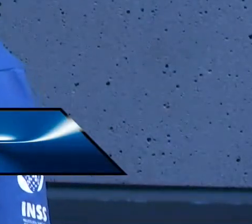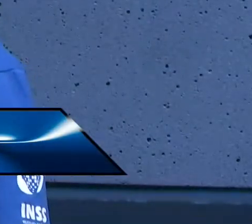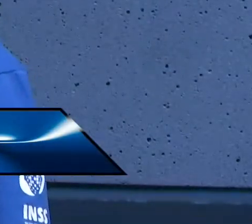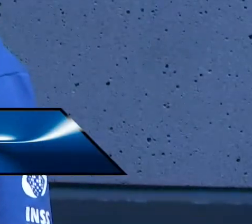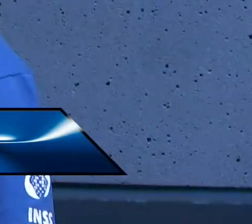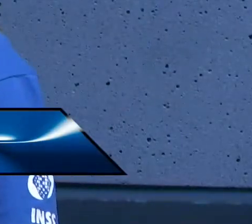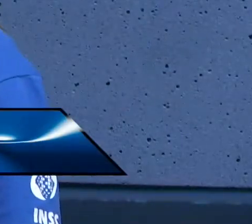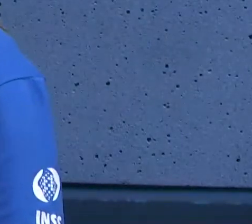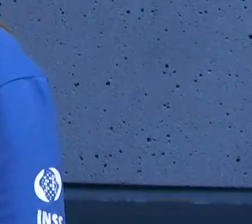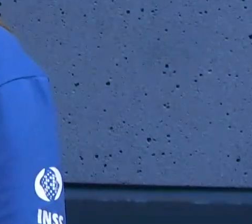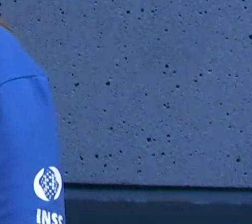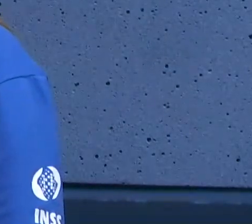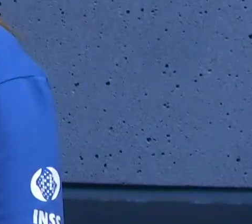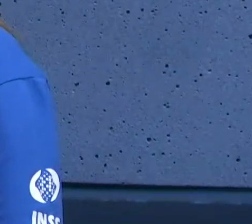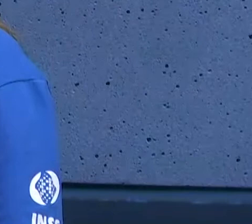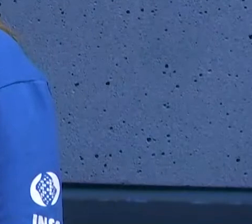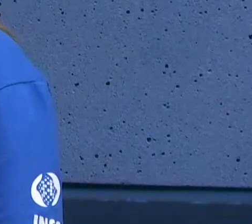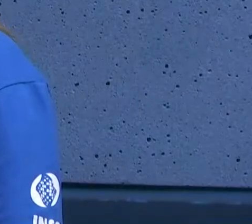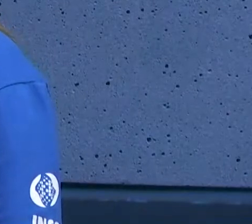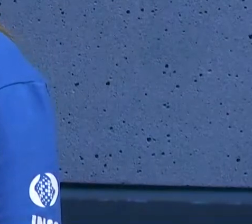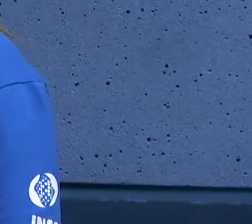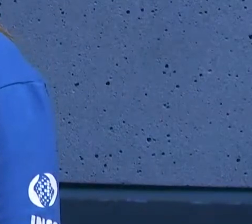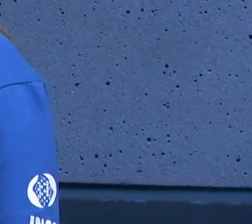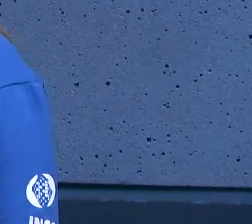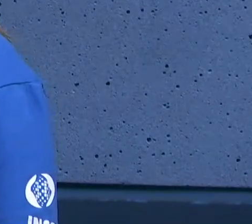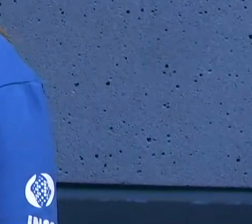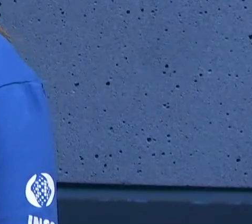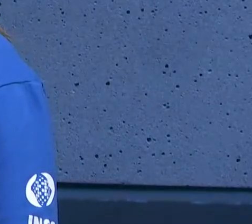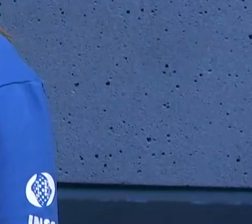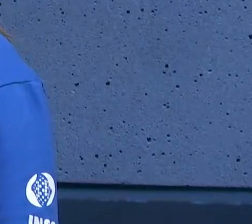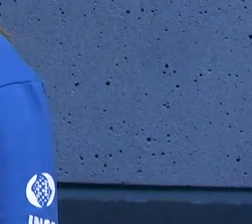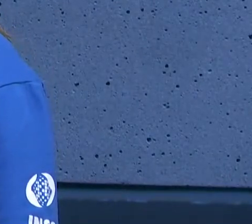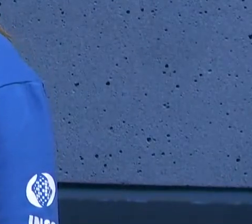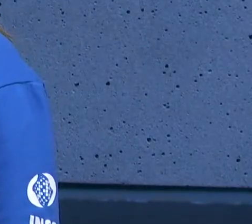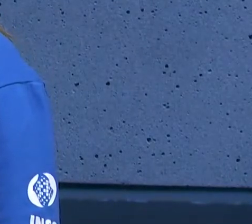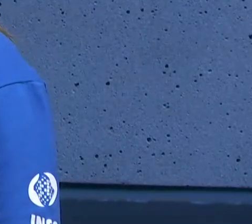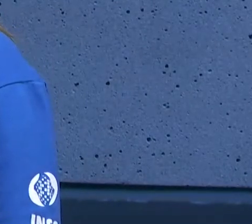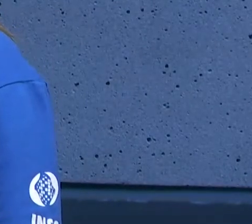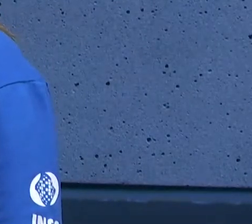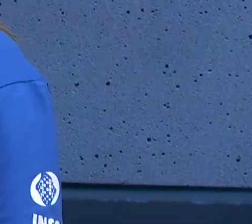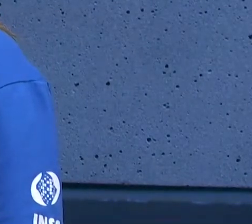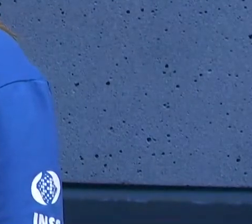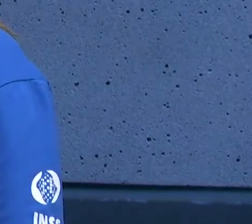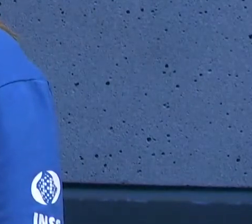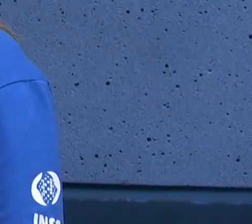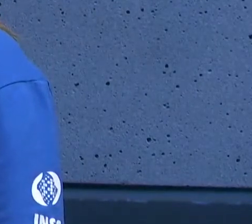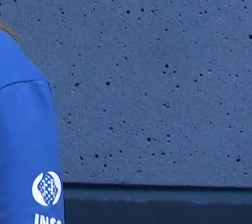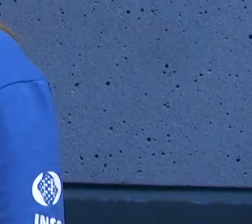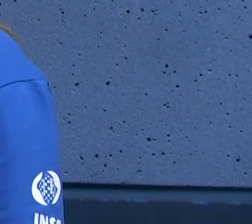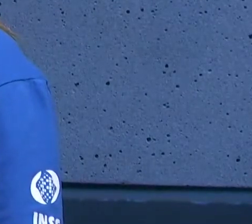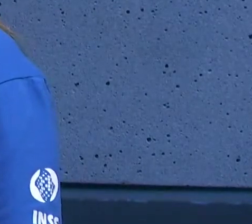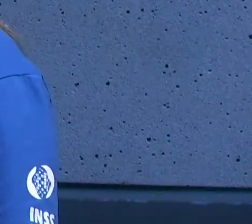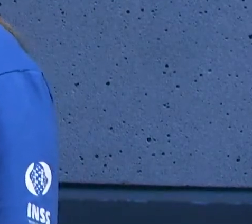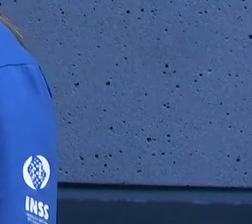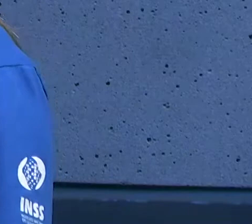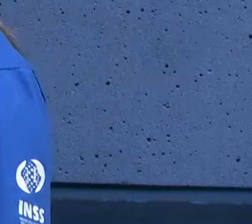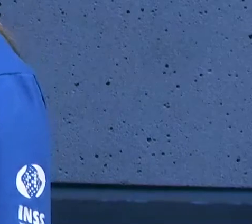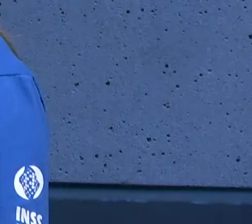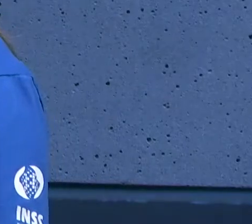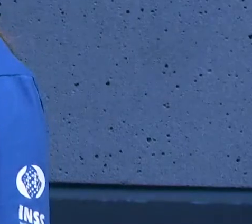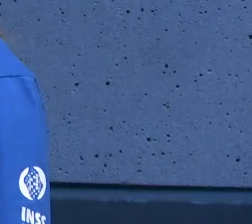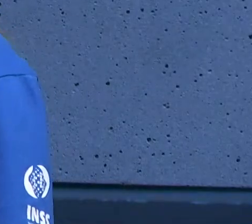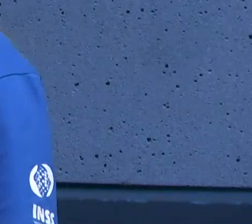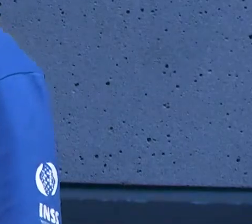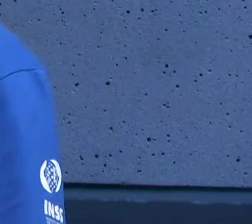por mês. Sendo o nome, né, salário mínimo, alguém pode pensar, então existe o 13º, existe?